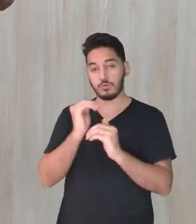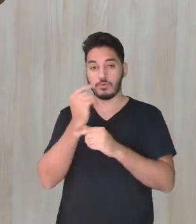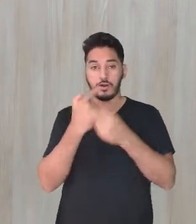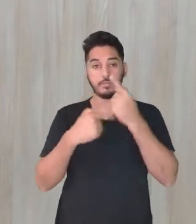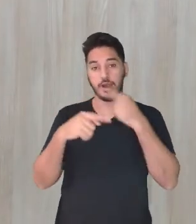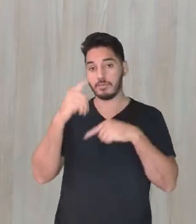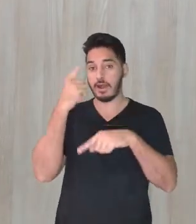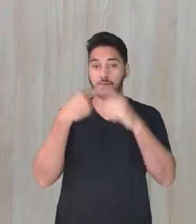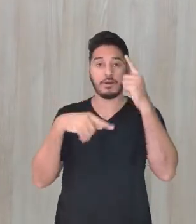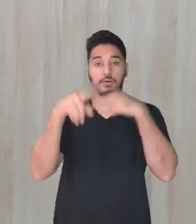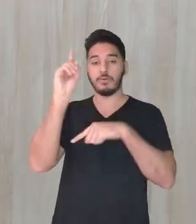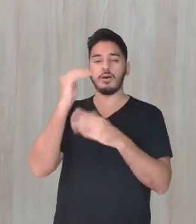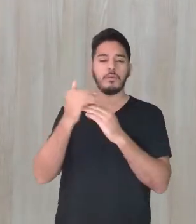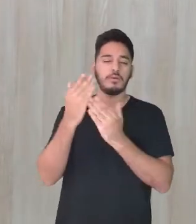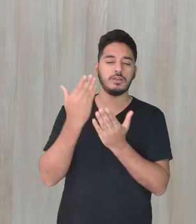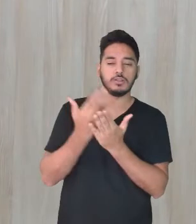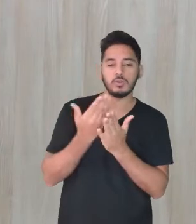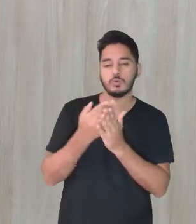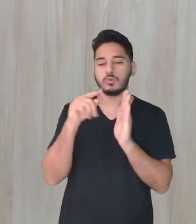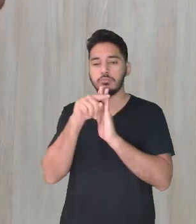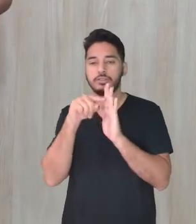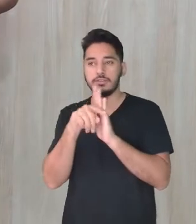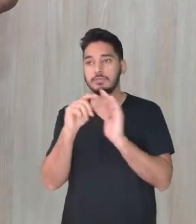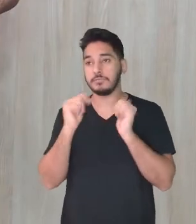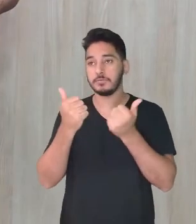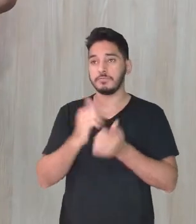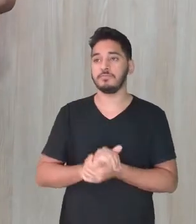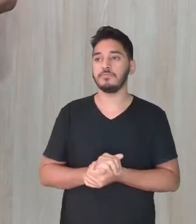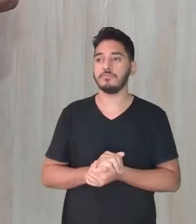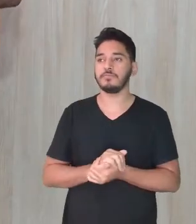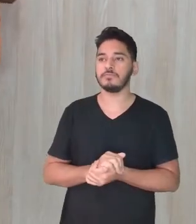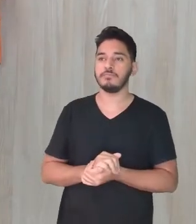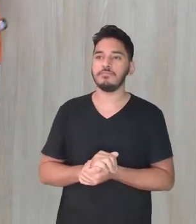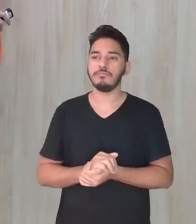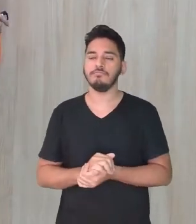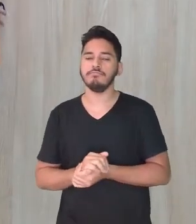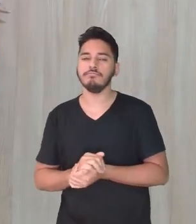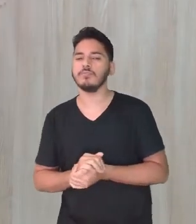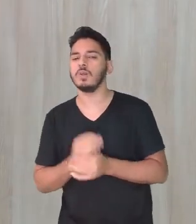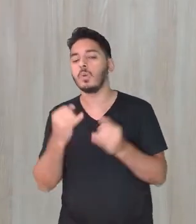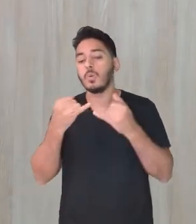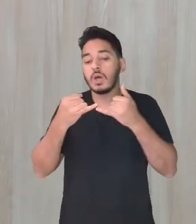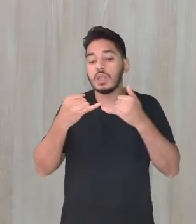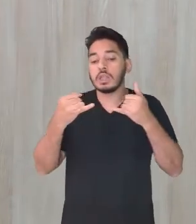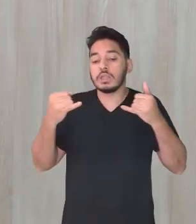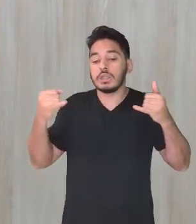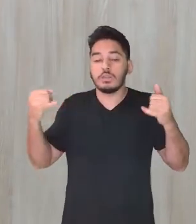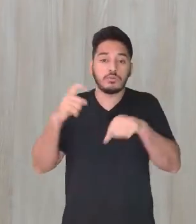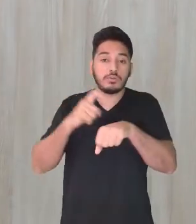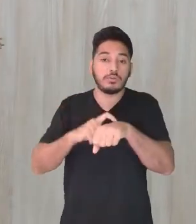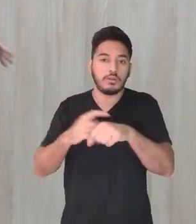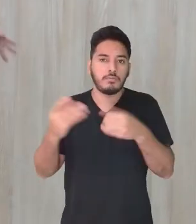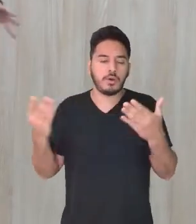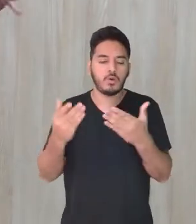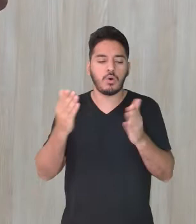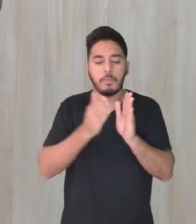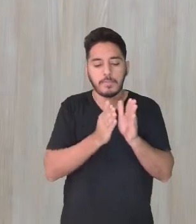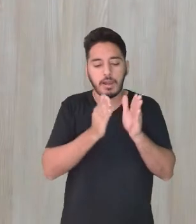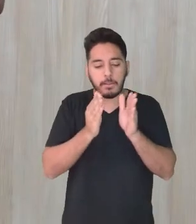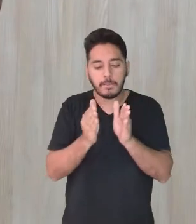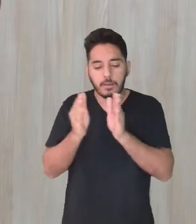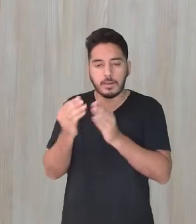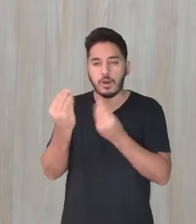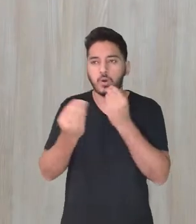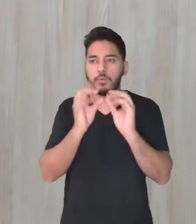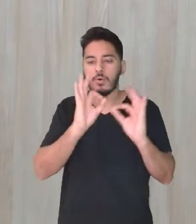mais estudos e tudo mais, tá bom? Então, fazendo uma linha do tempo, aí, como é que a gente pode